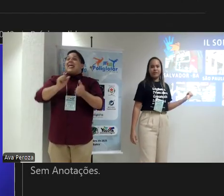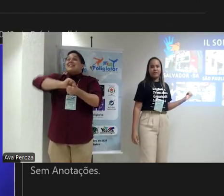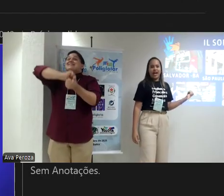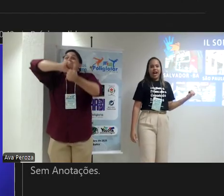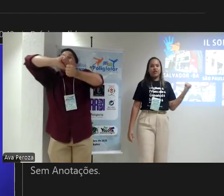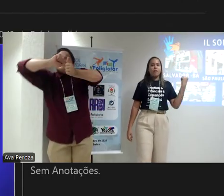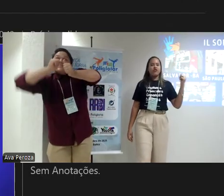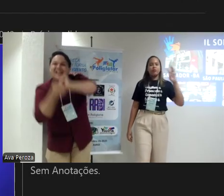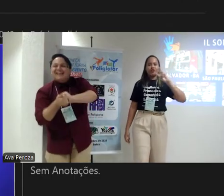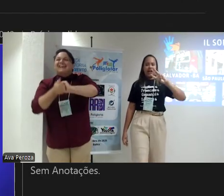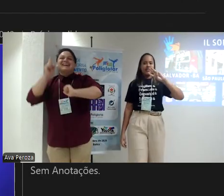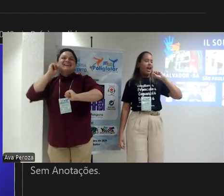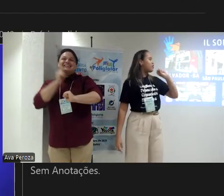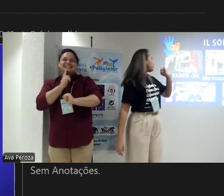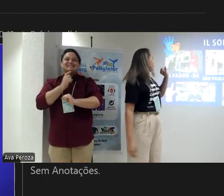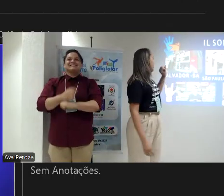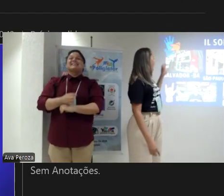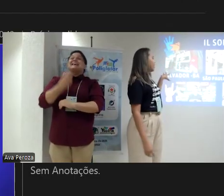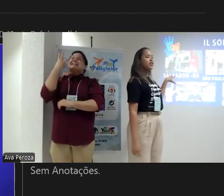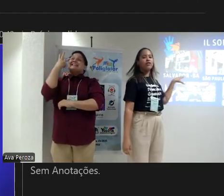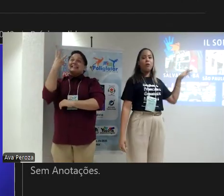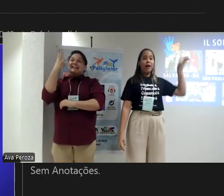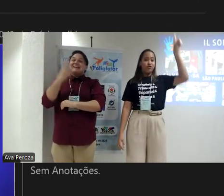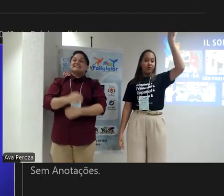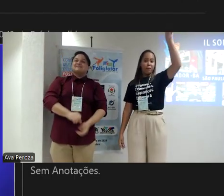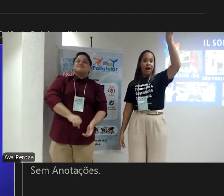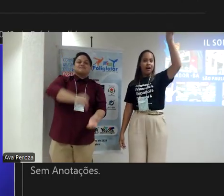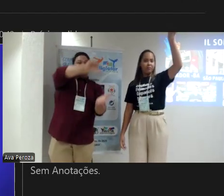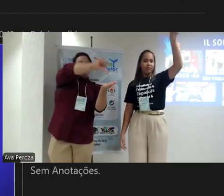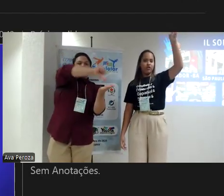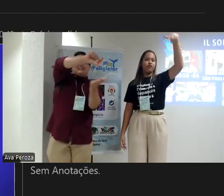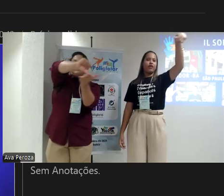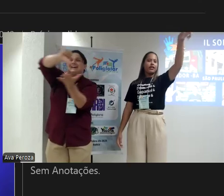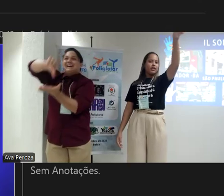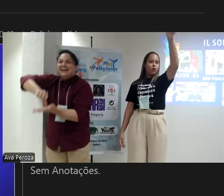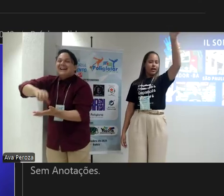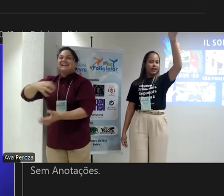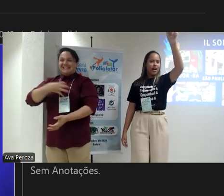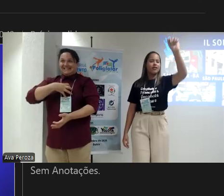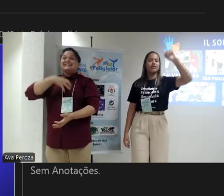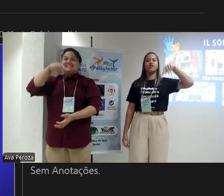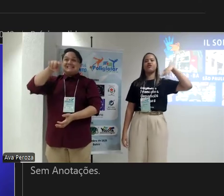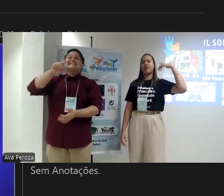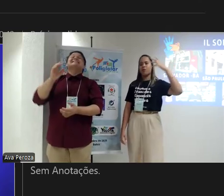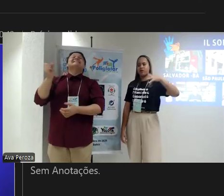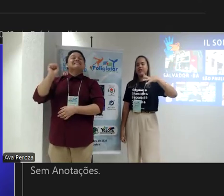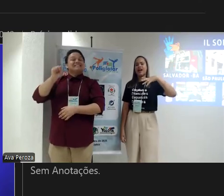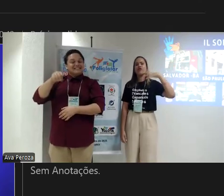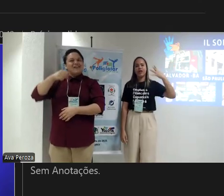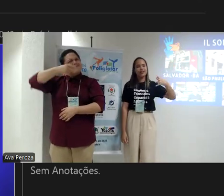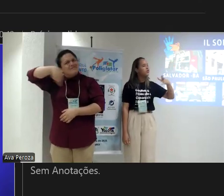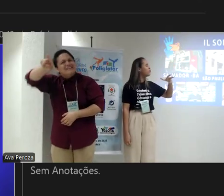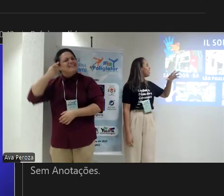surdos. Atualmente temos 3 sedes, aqui em Salvador, pertinho da Barra, acho que fica nessa rua aqui atrás, então se tiverem